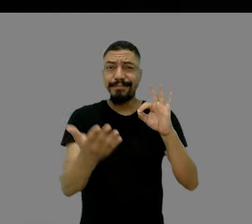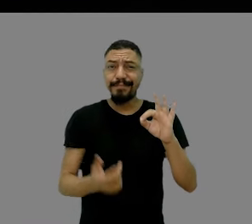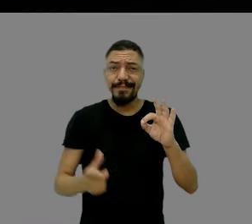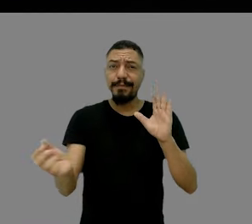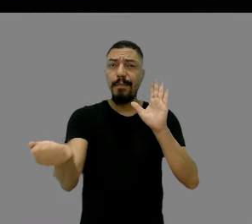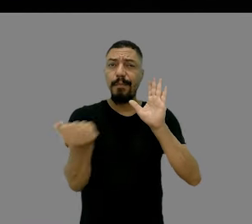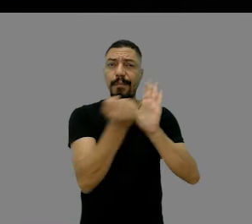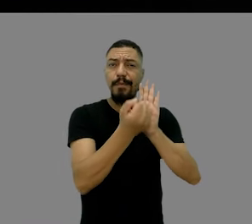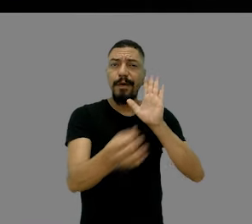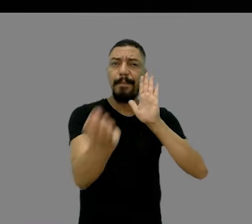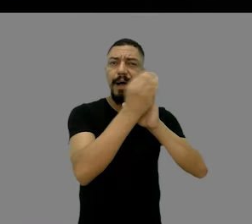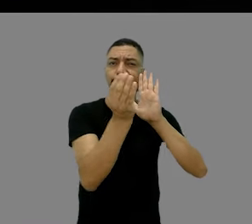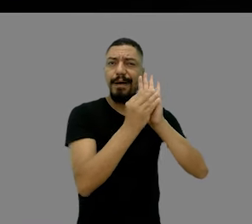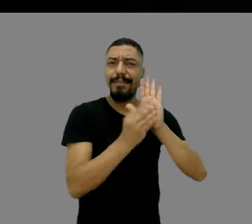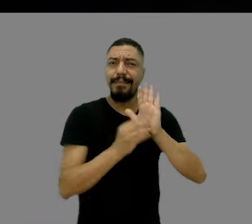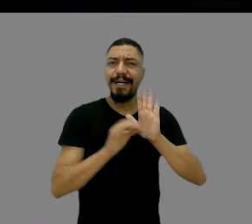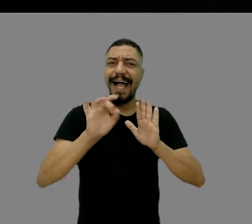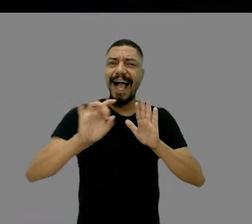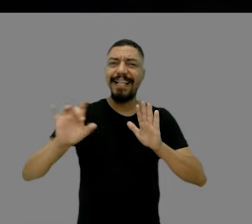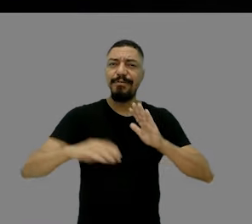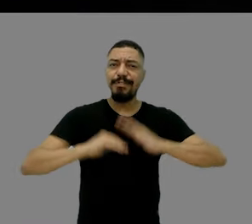do projeto. Valeu.